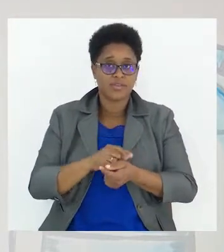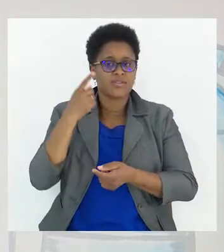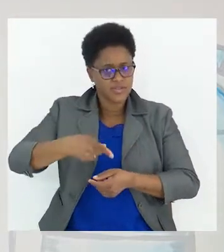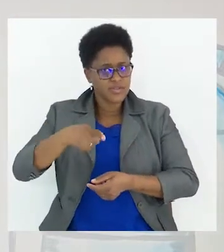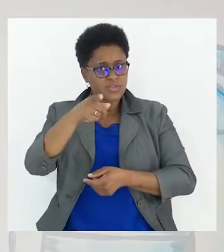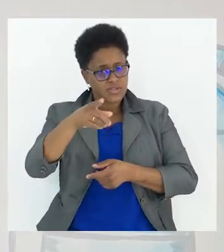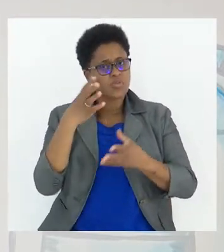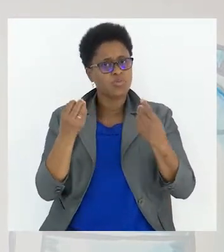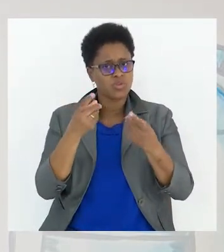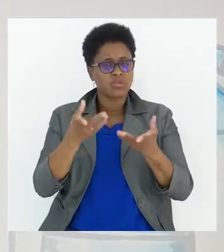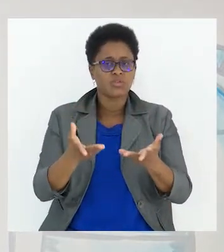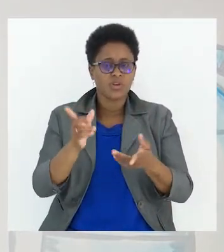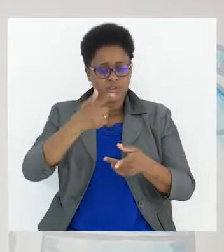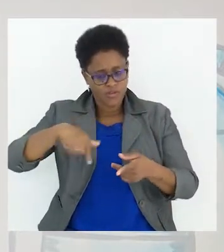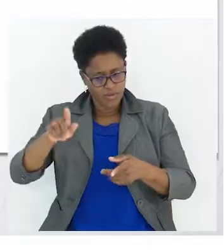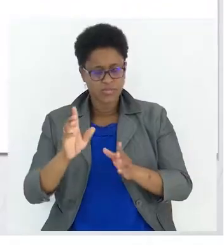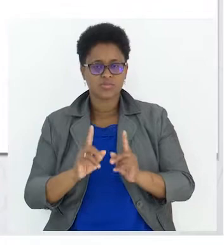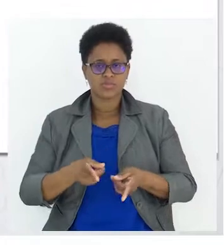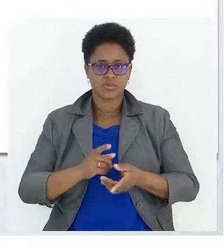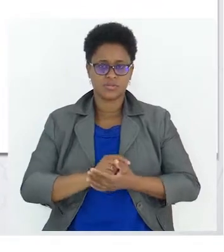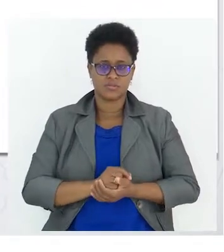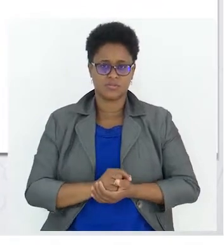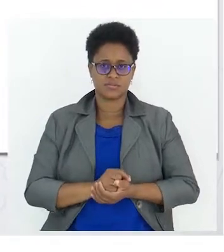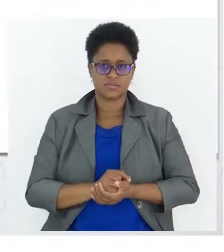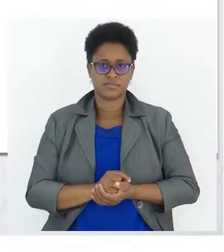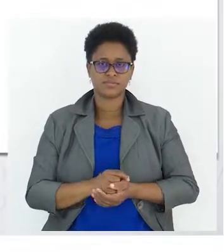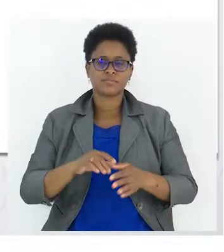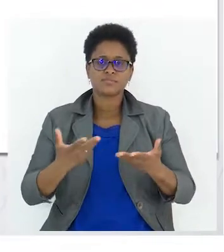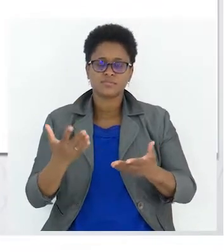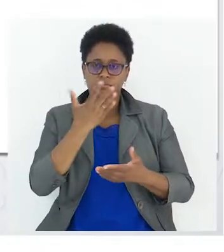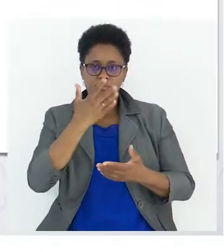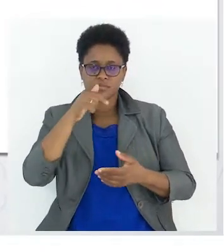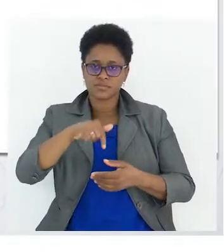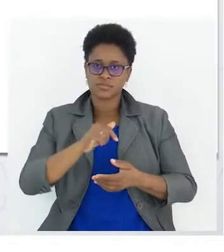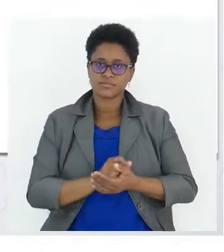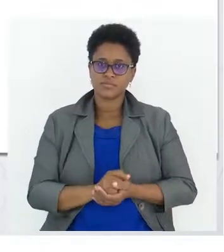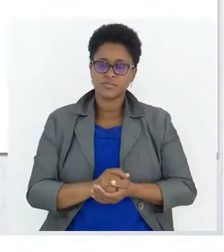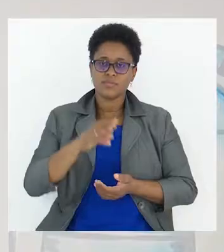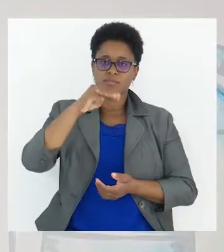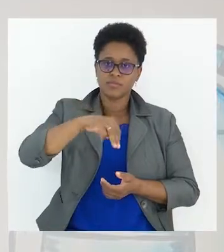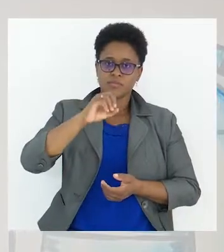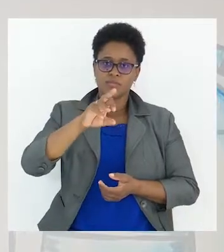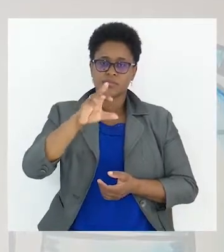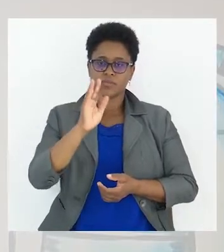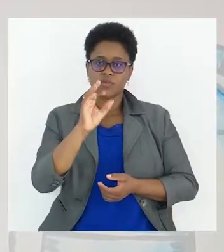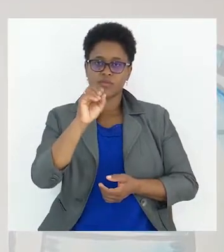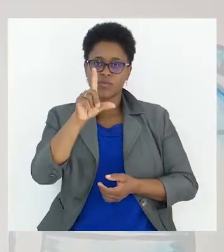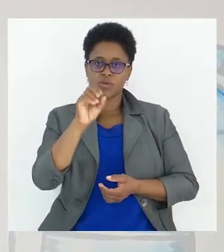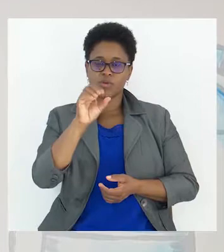exige muito. Portanto, vamos embora. Qual é o conteúdo de hoje? Morfologia. Alguém já